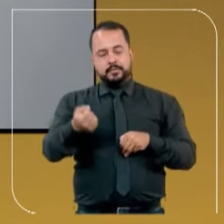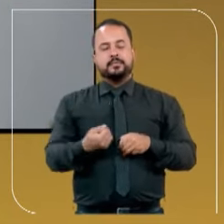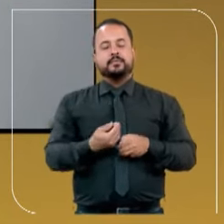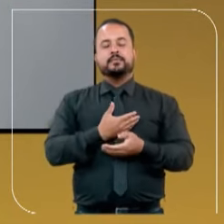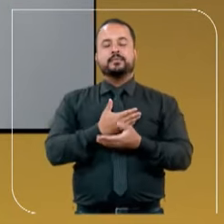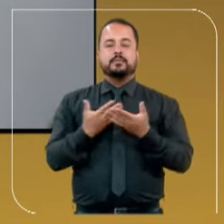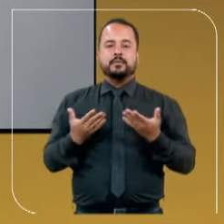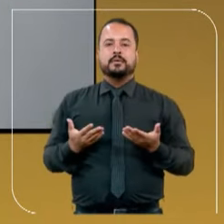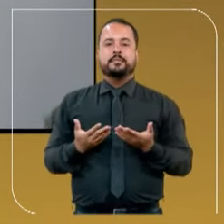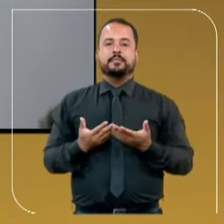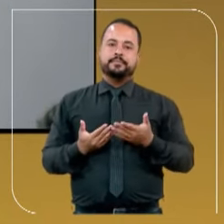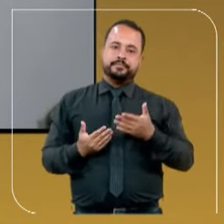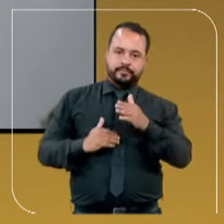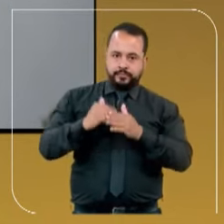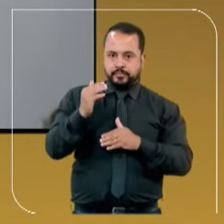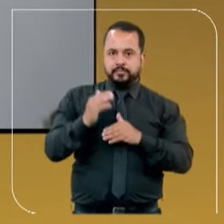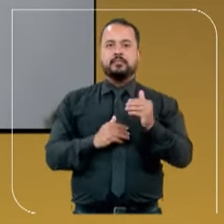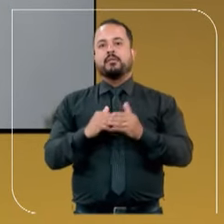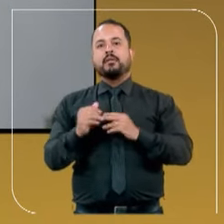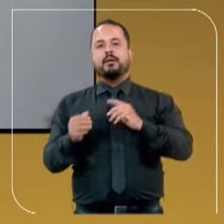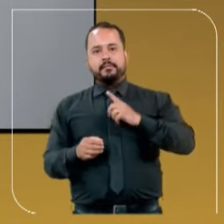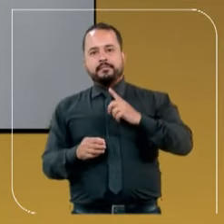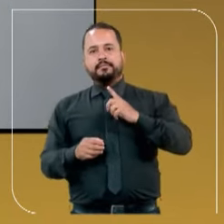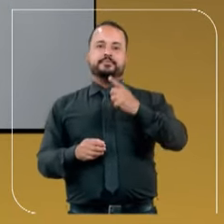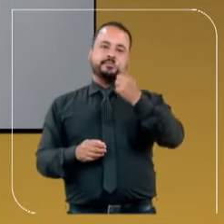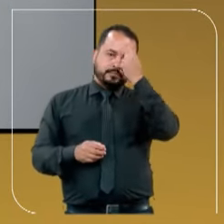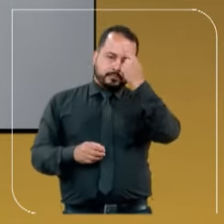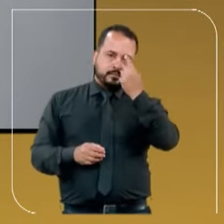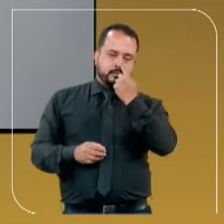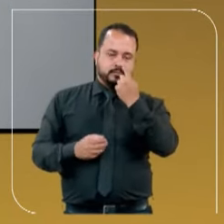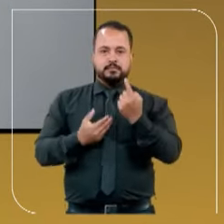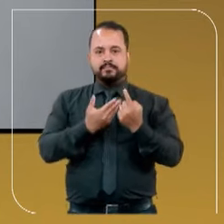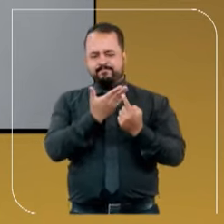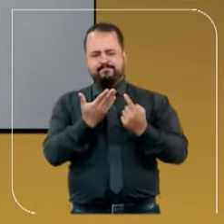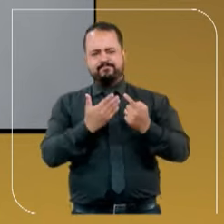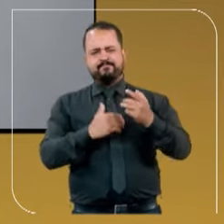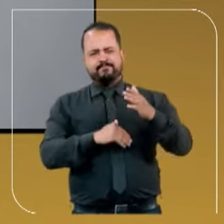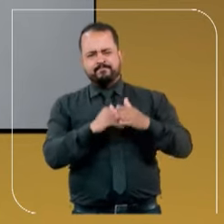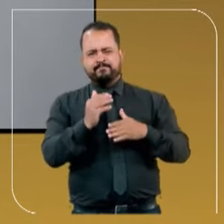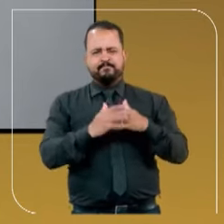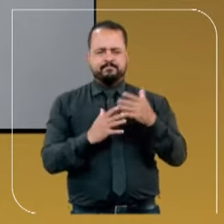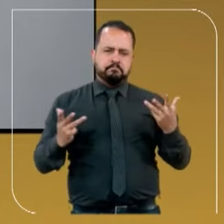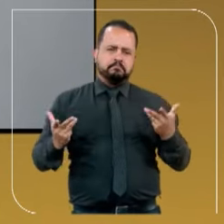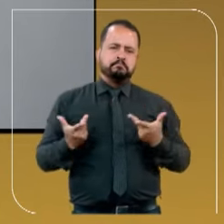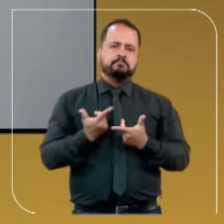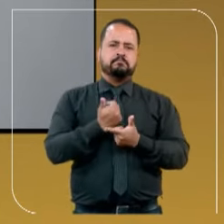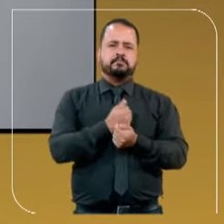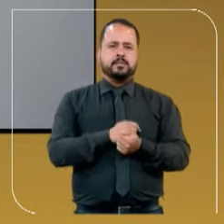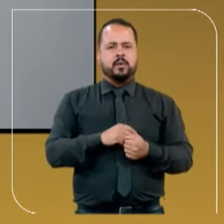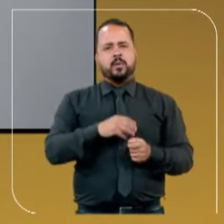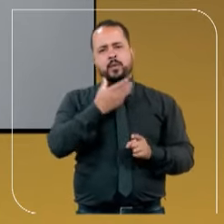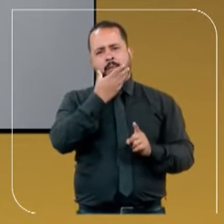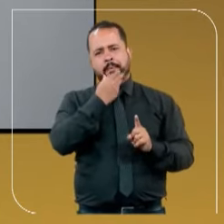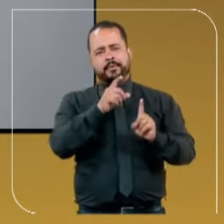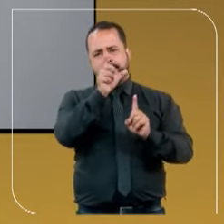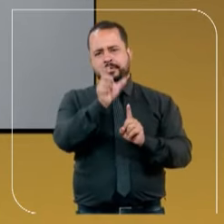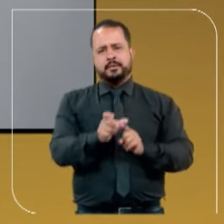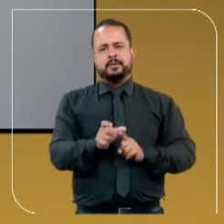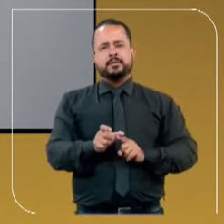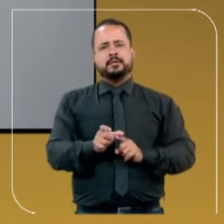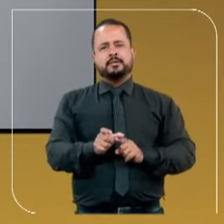bem qualificado e frisado aqui de sua personalidade, os traços de sua personalidade inigualável, que é um homem conciliador,